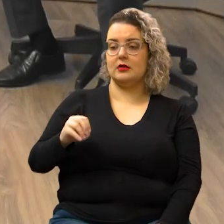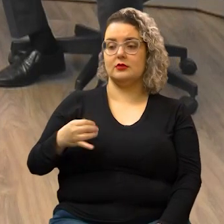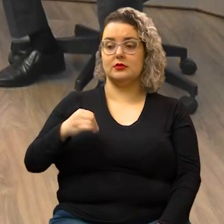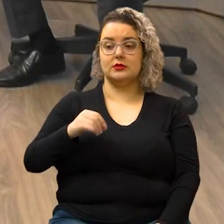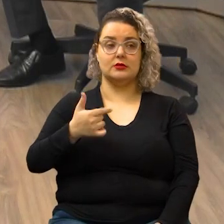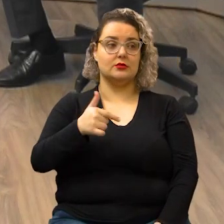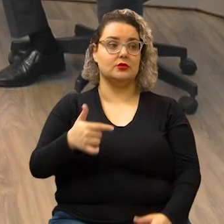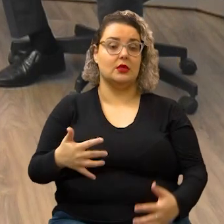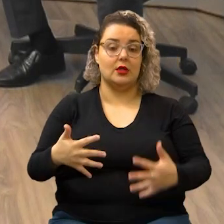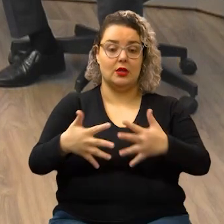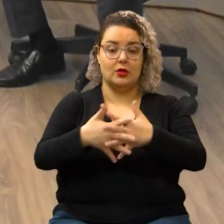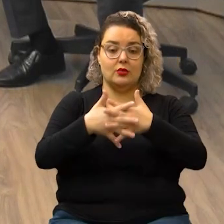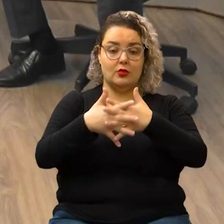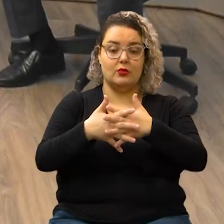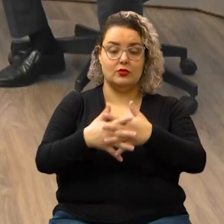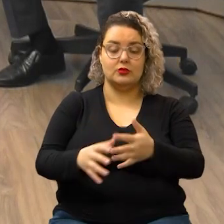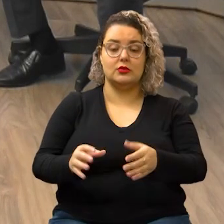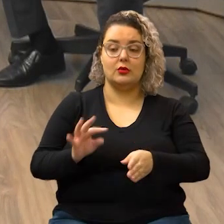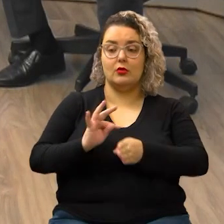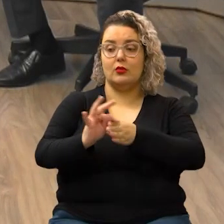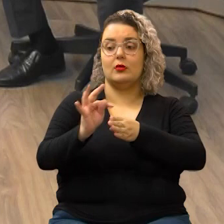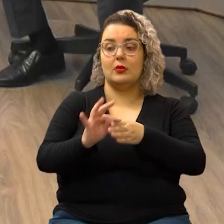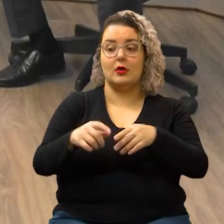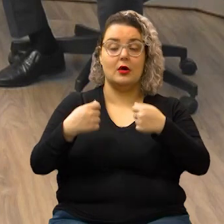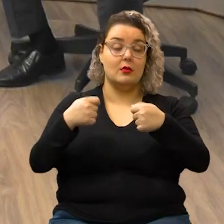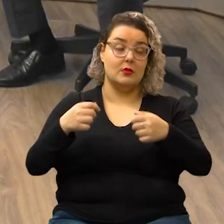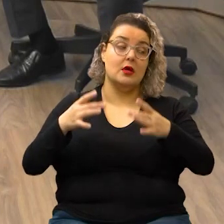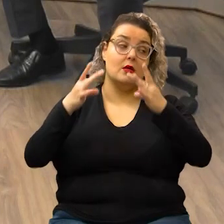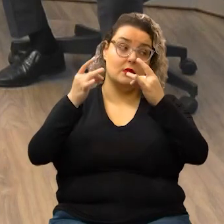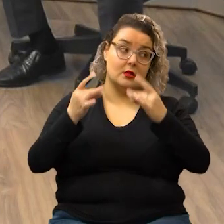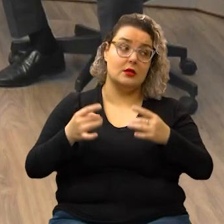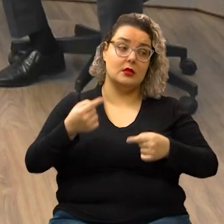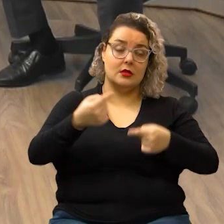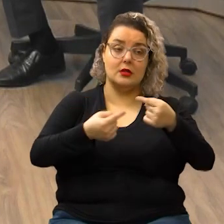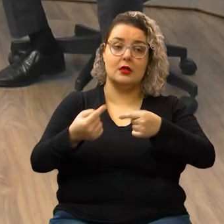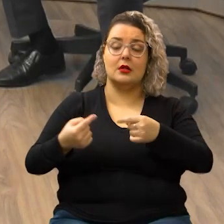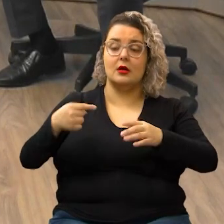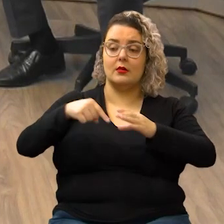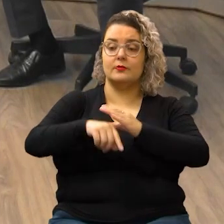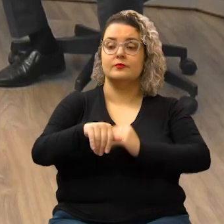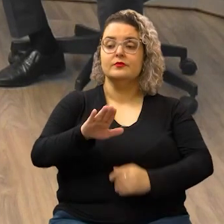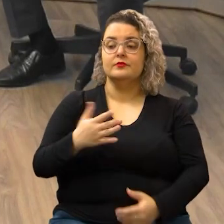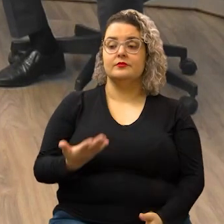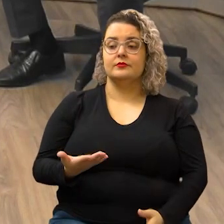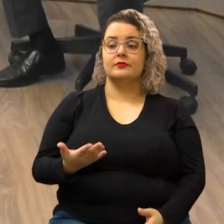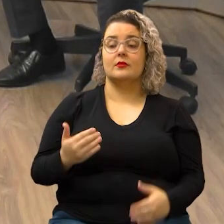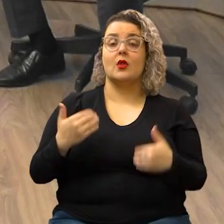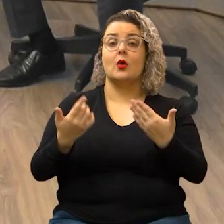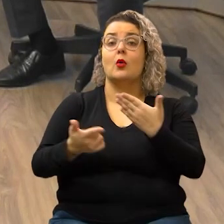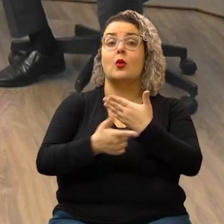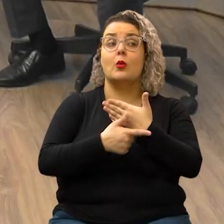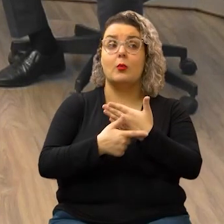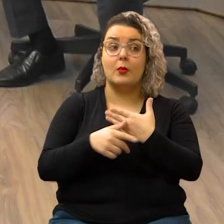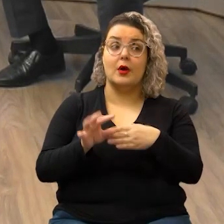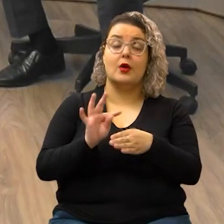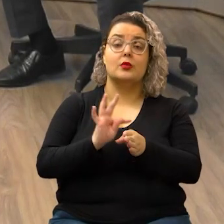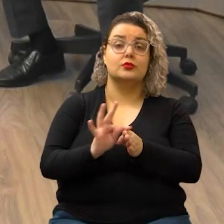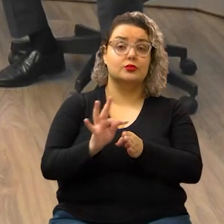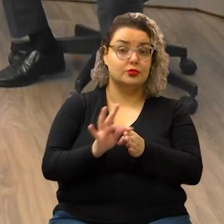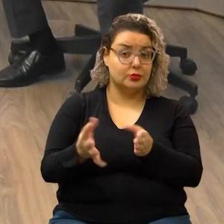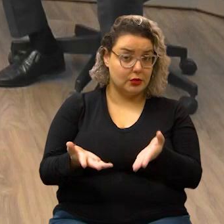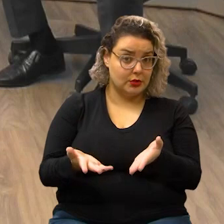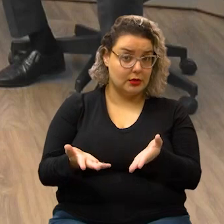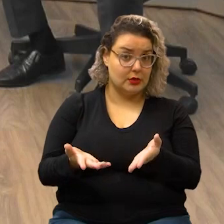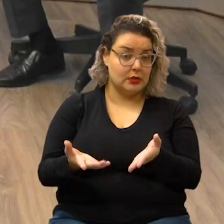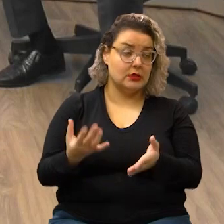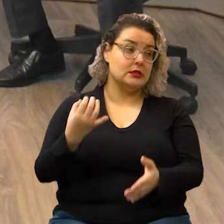conflito com o conselho tutelar. Eu acho que a gente precisava até aprofundar um pouco essa discussão de qual é o papel do conselho tutelar, né?